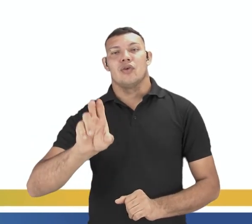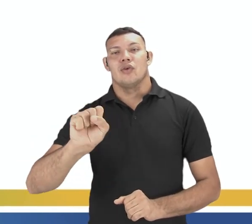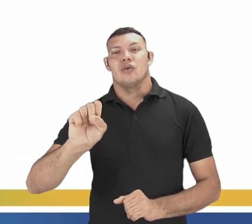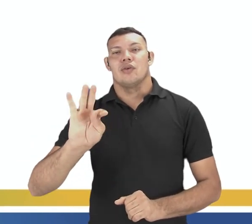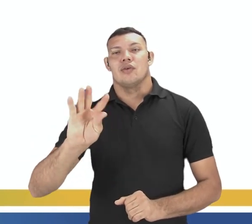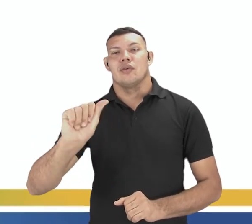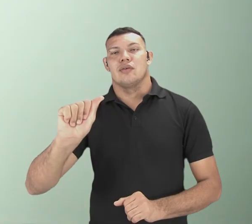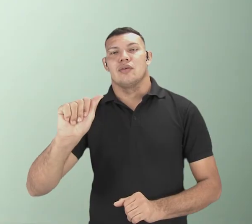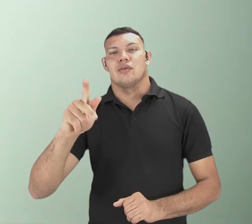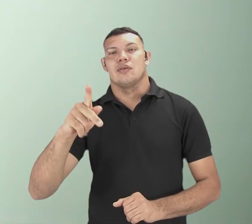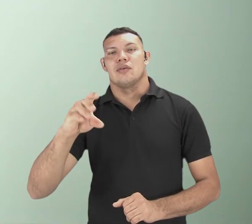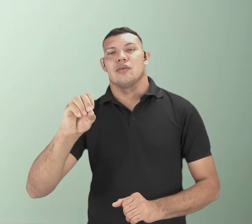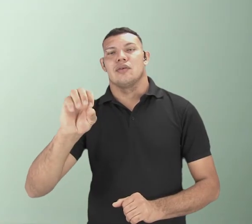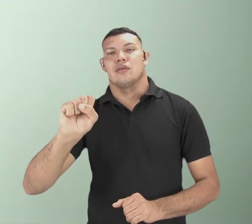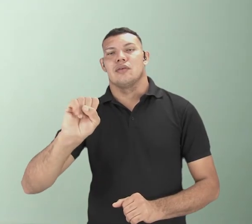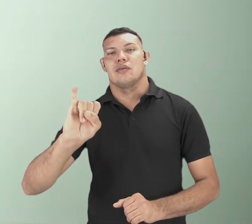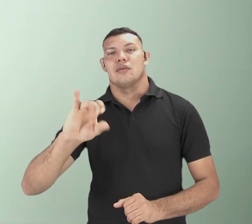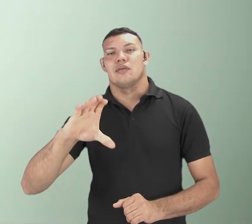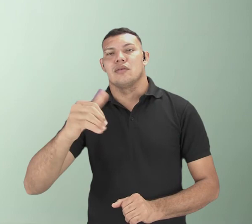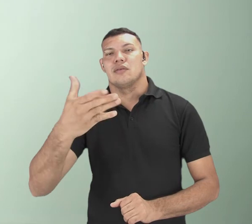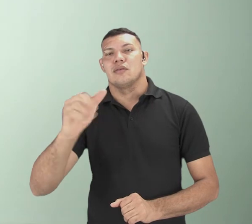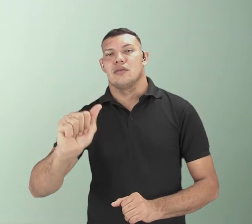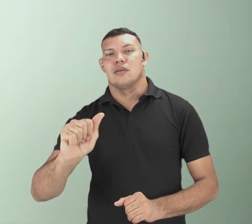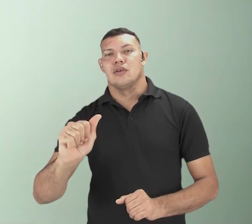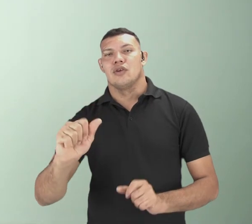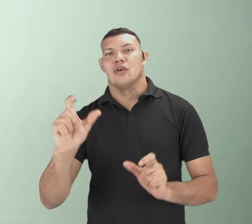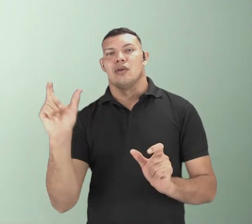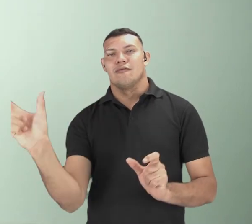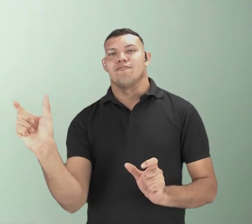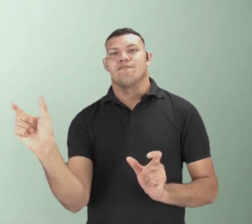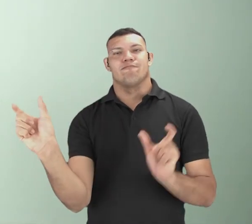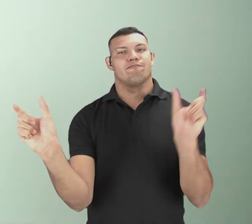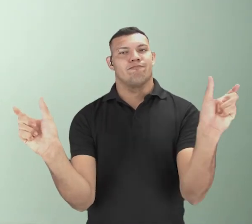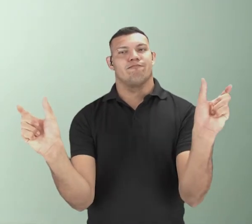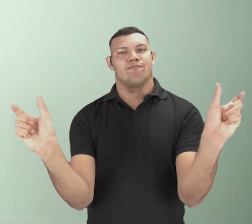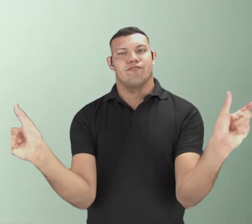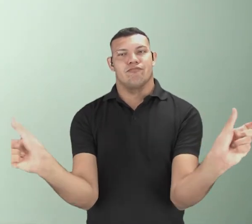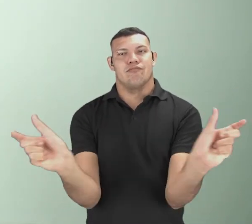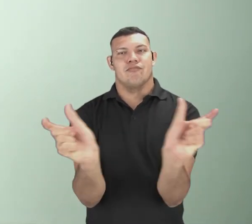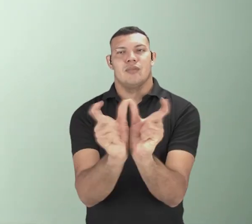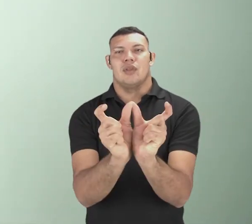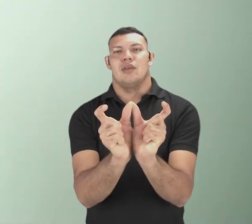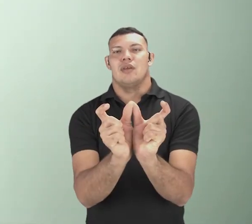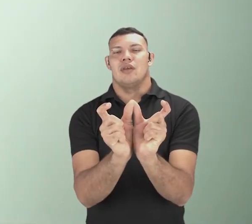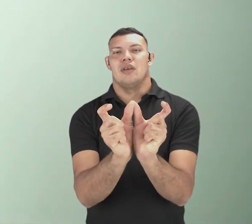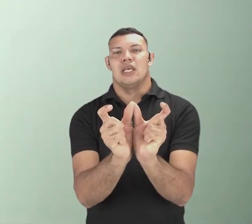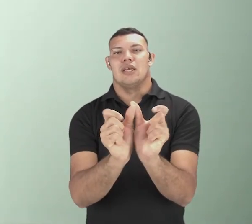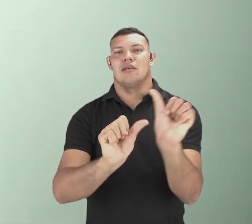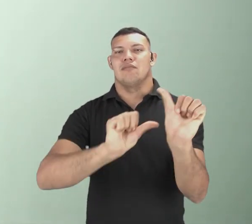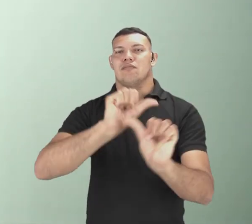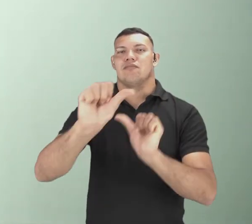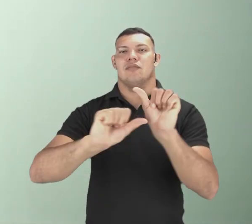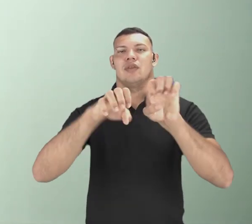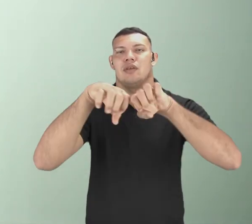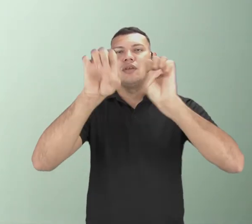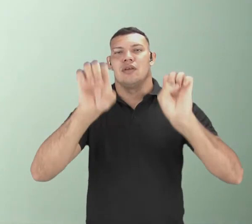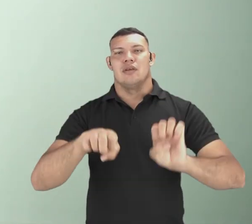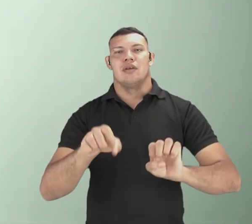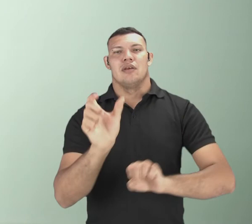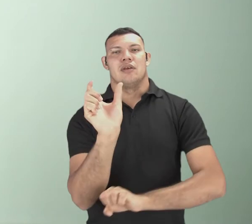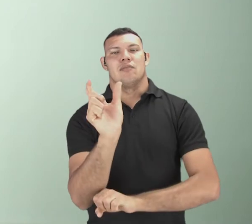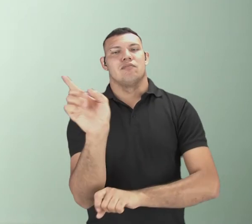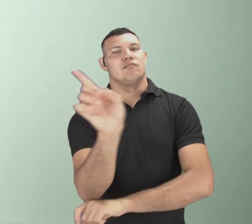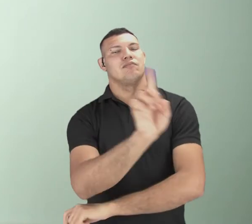de palavra onde eu vou juntar dois radicais e não terá alteração na estrutura da minha